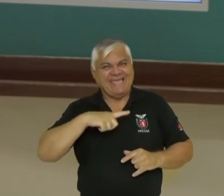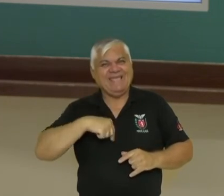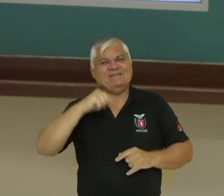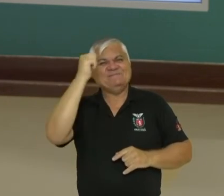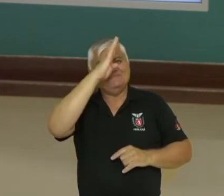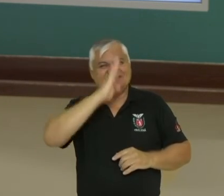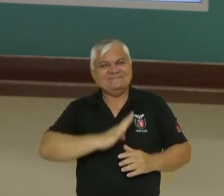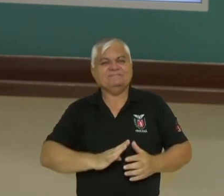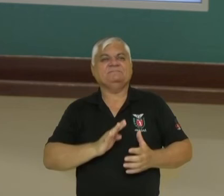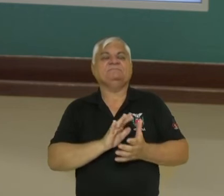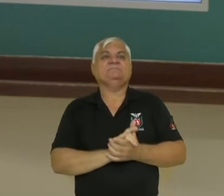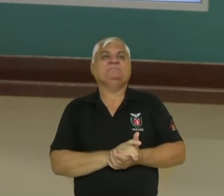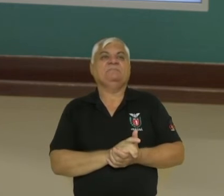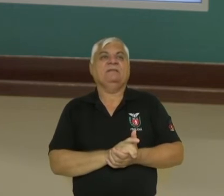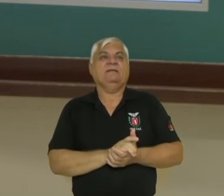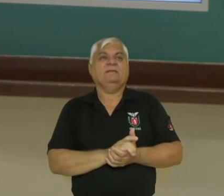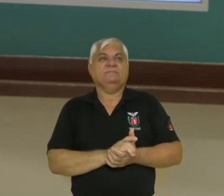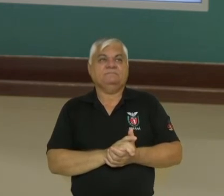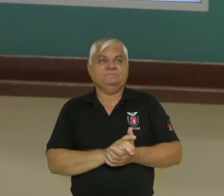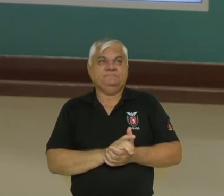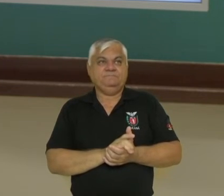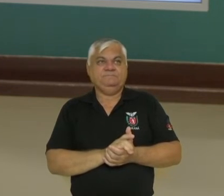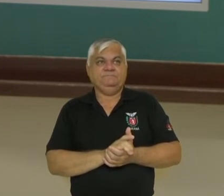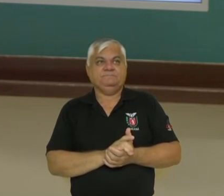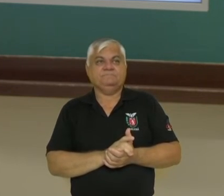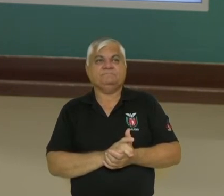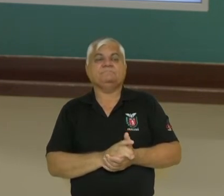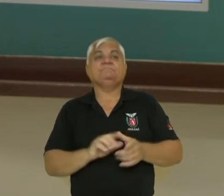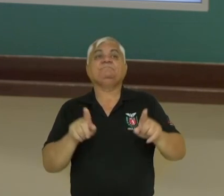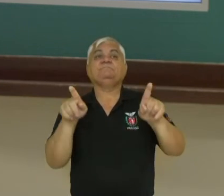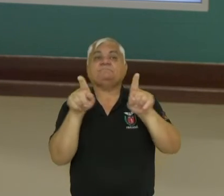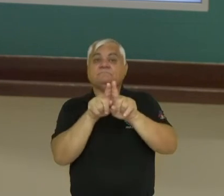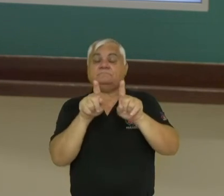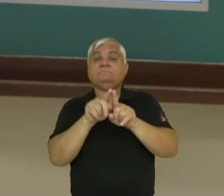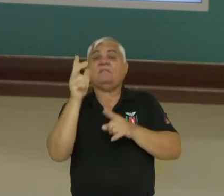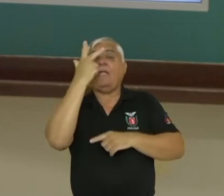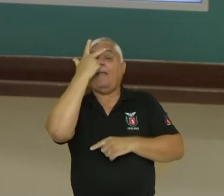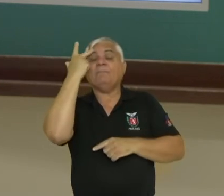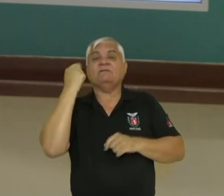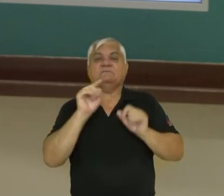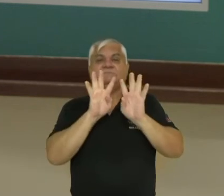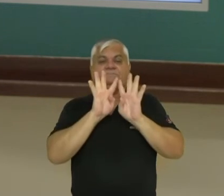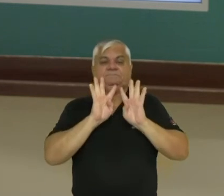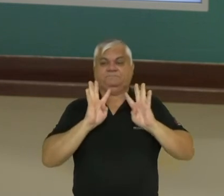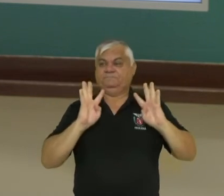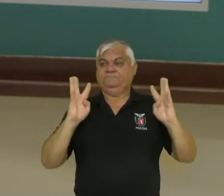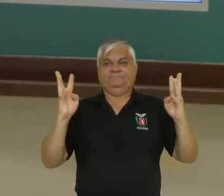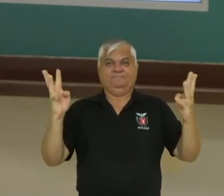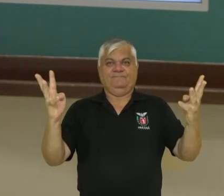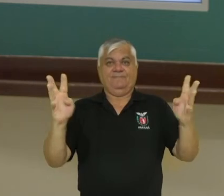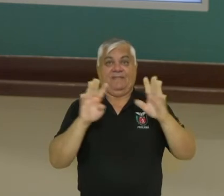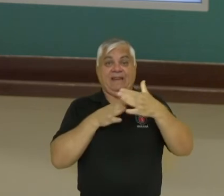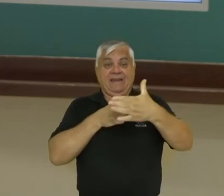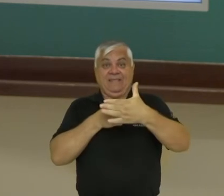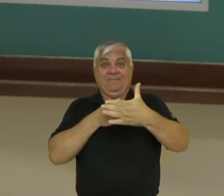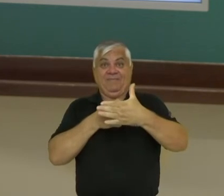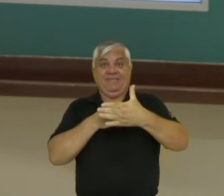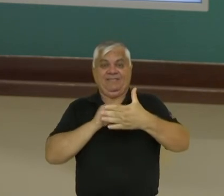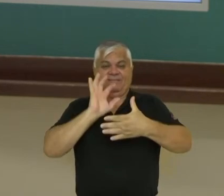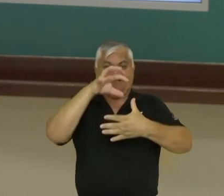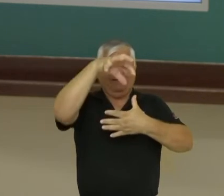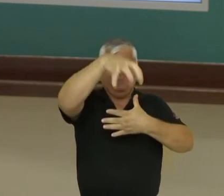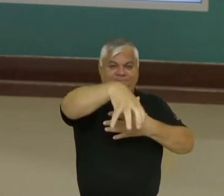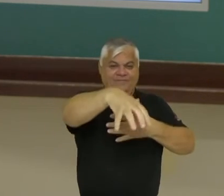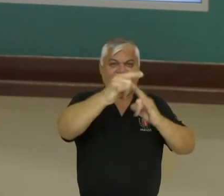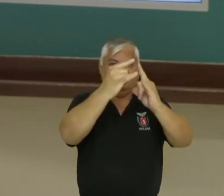né? Então a gente vê essa diferença também, a gente vê a questão da cerquinha, né? Já tem que limitar de uma outra forma